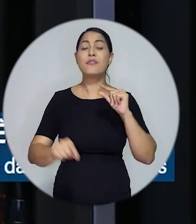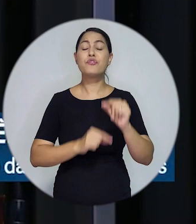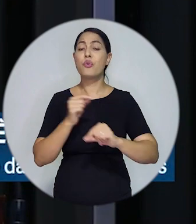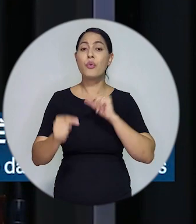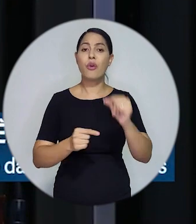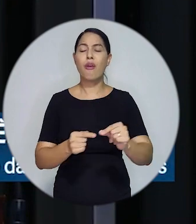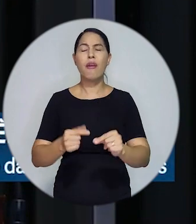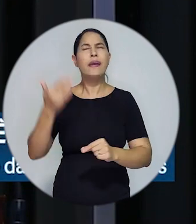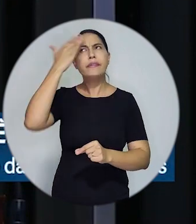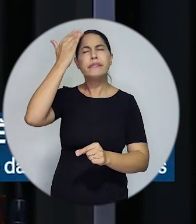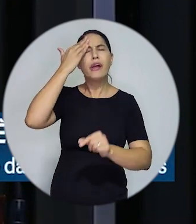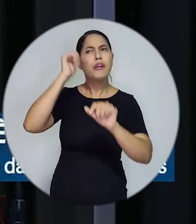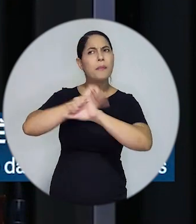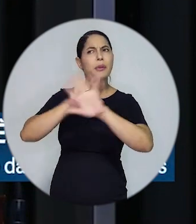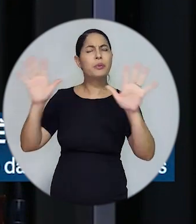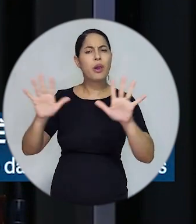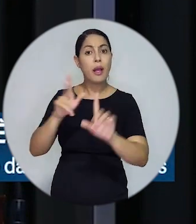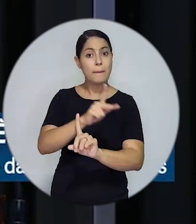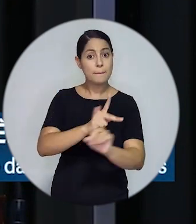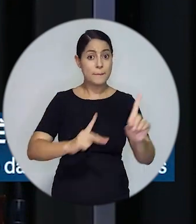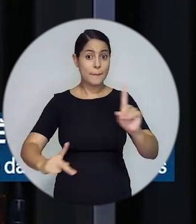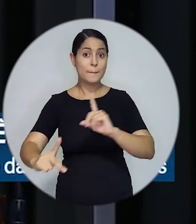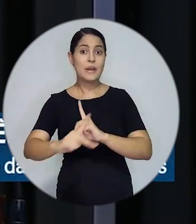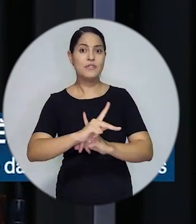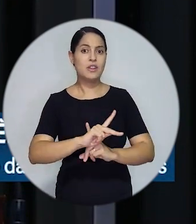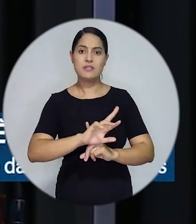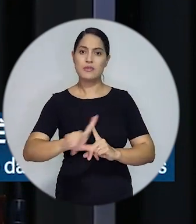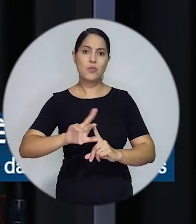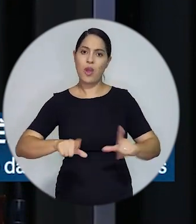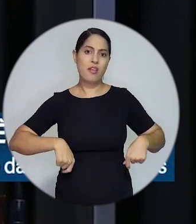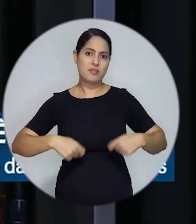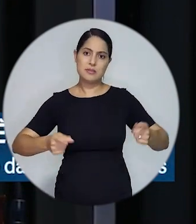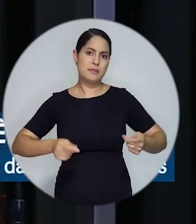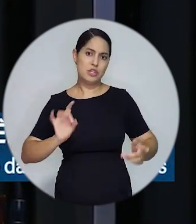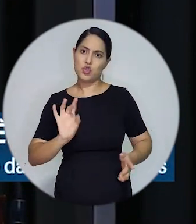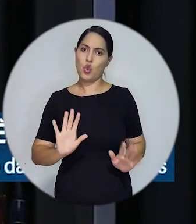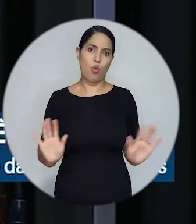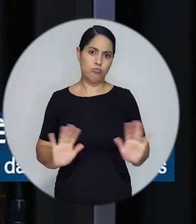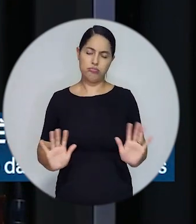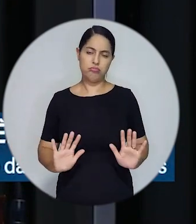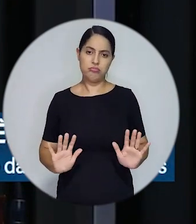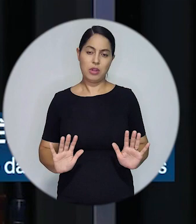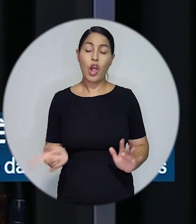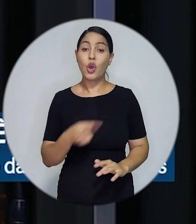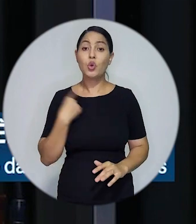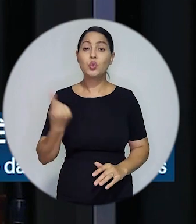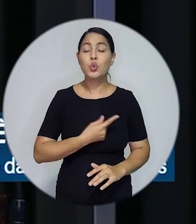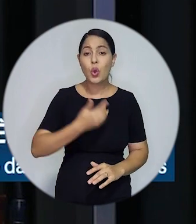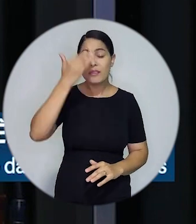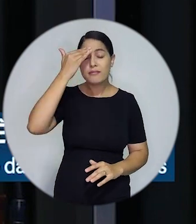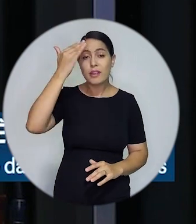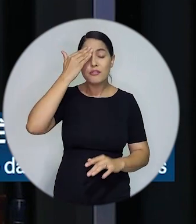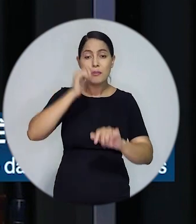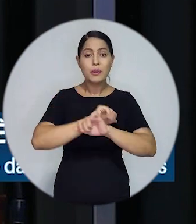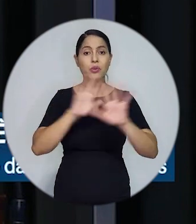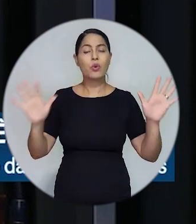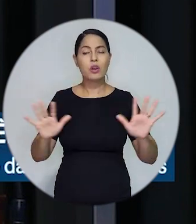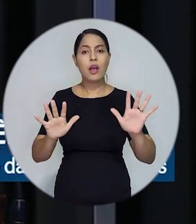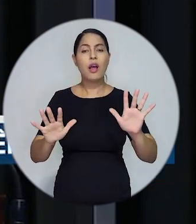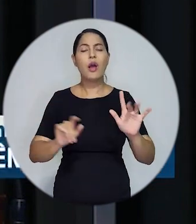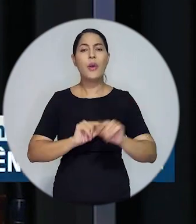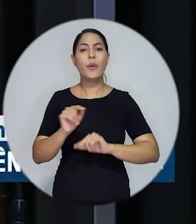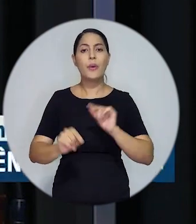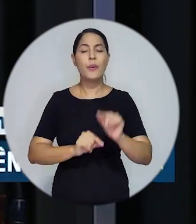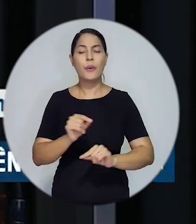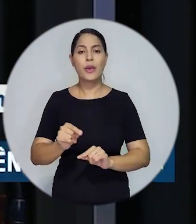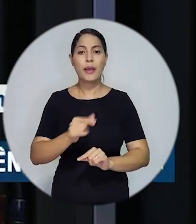o desafio e um cuidado extra para que a gente entenda que previdência não é só despesa e para que a gente consiga